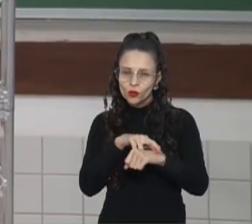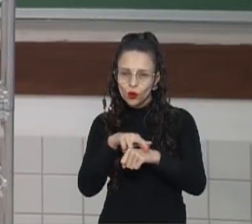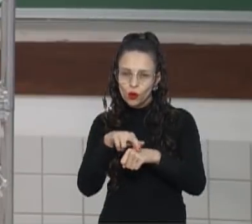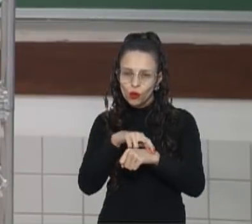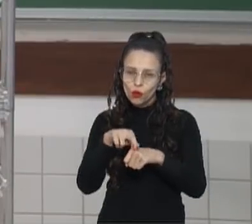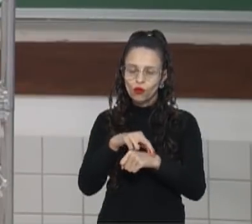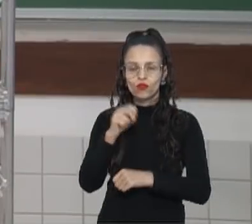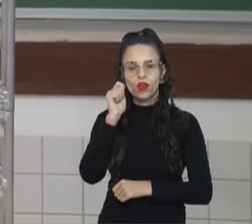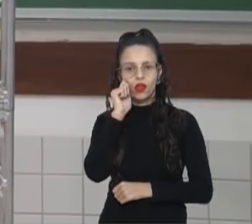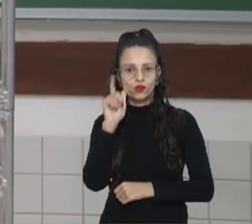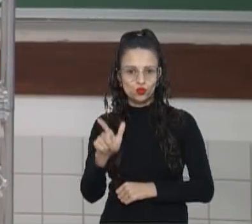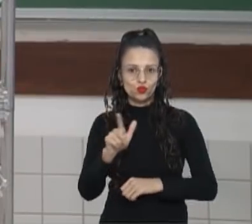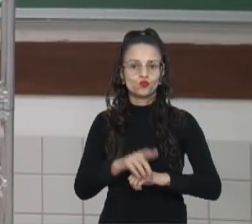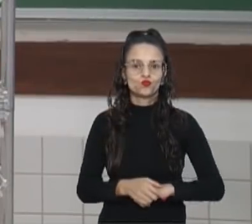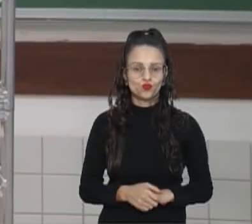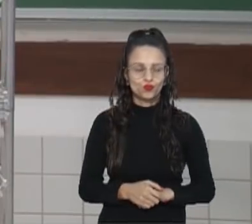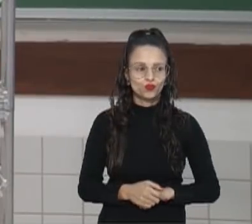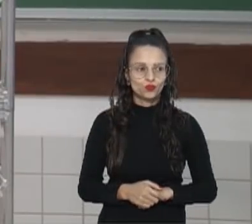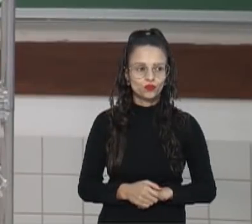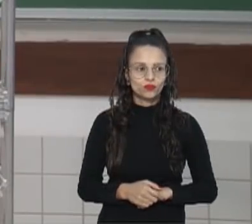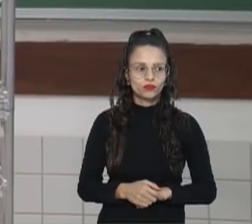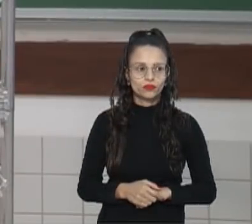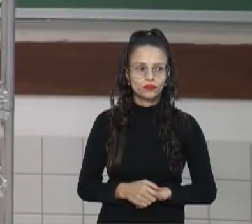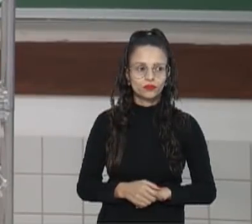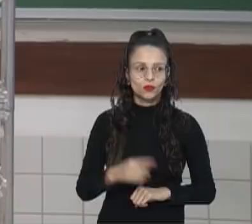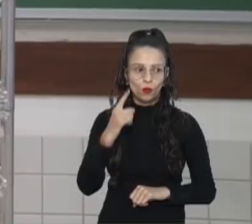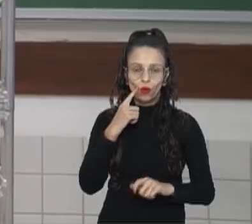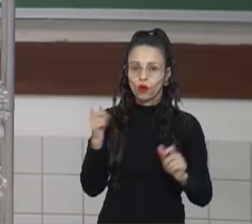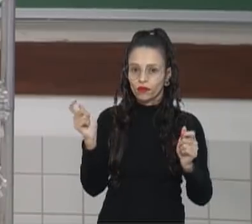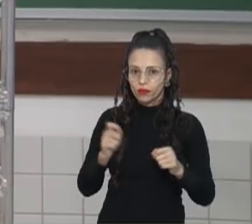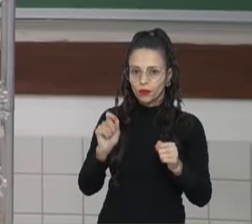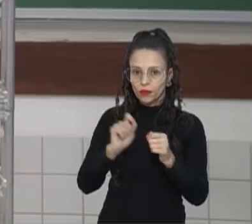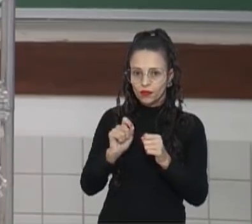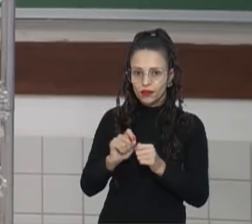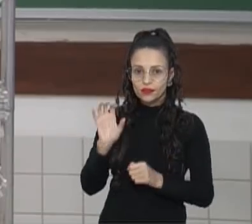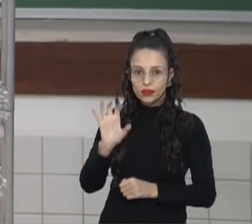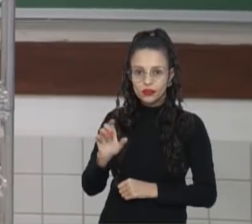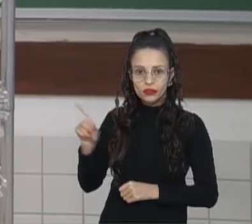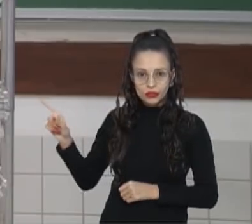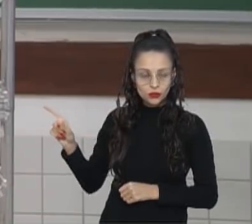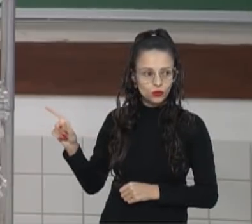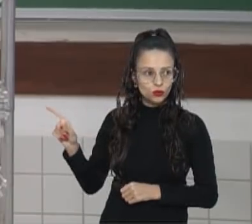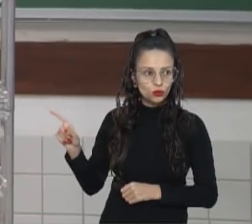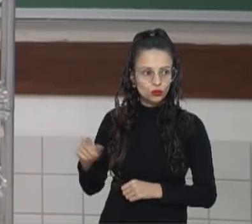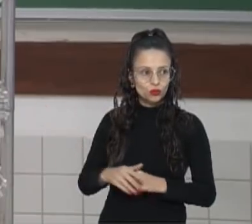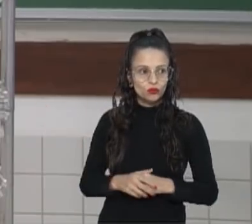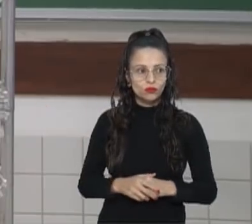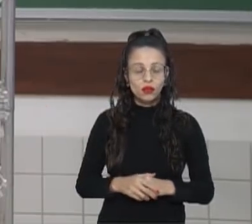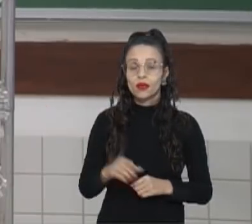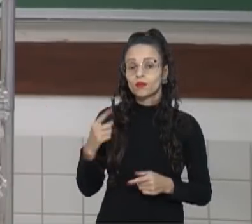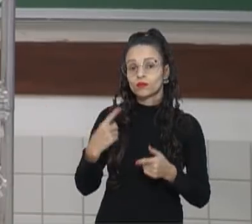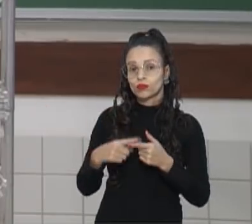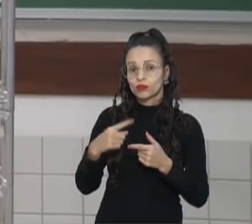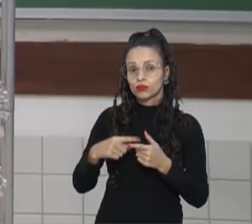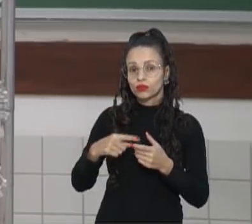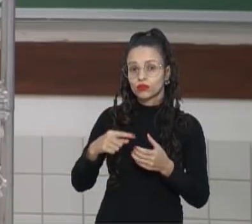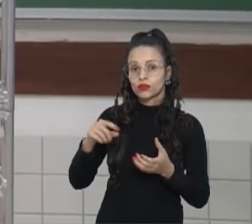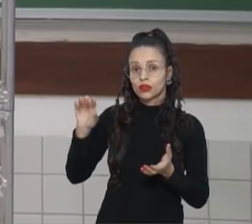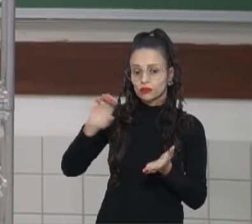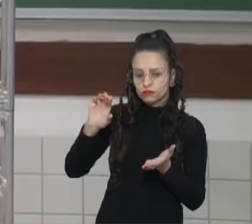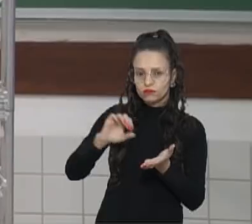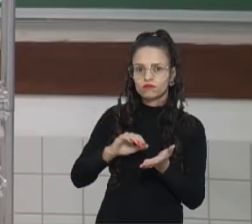né? Como é detergente, eu posso fazer isso. Outras substâncias de laboratório a gente não faria, claro, pela segurança dos meus